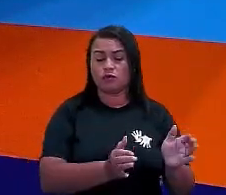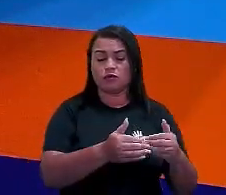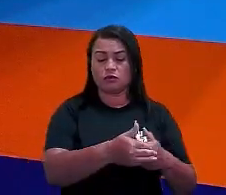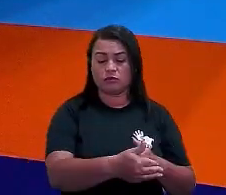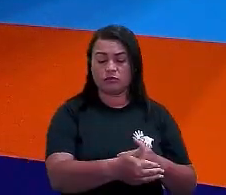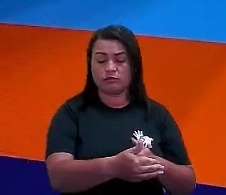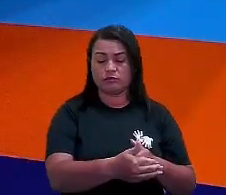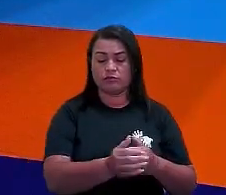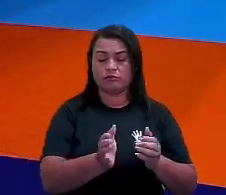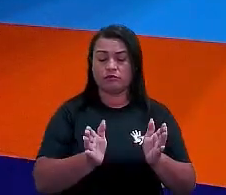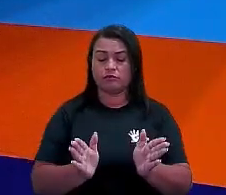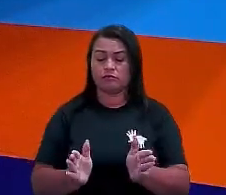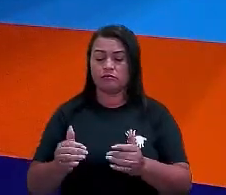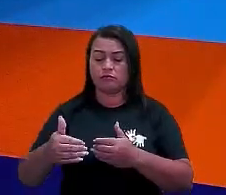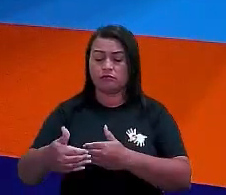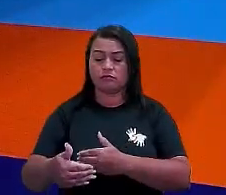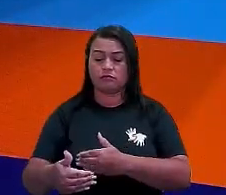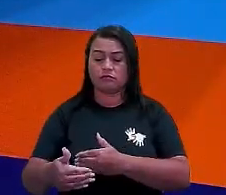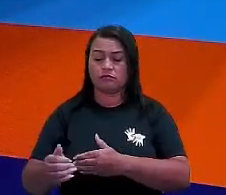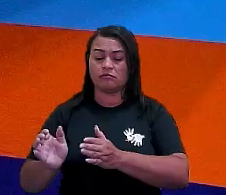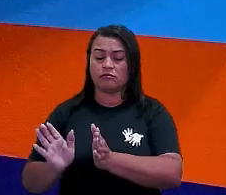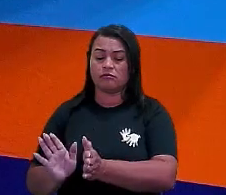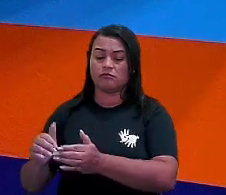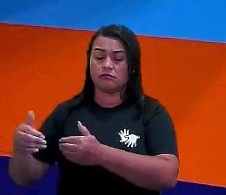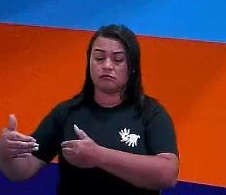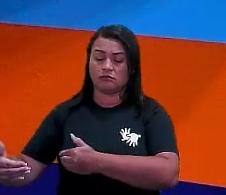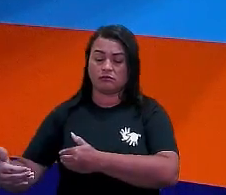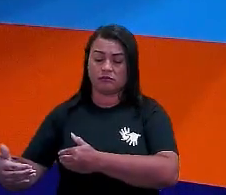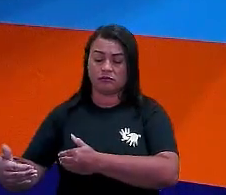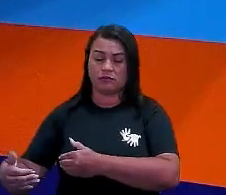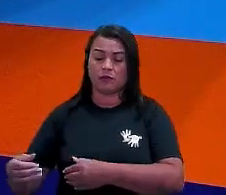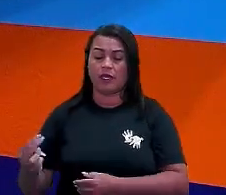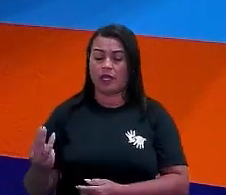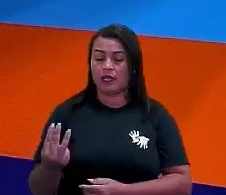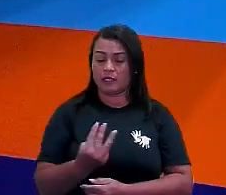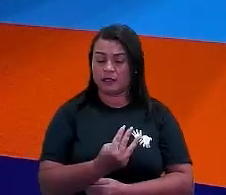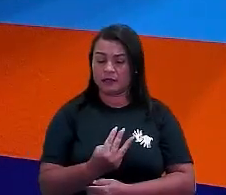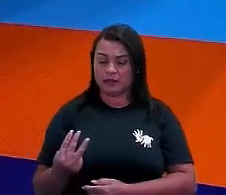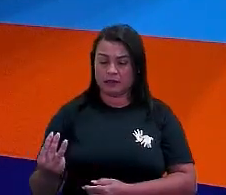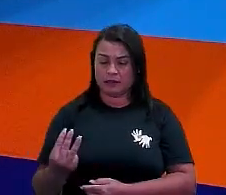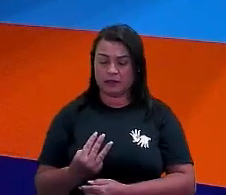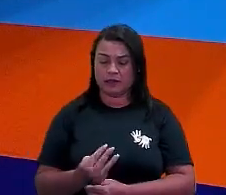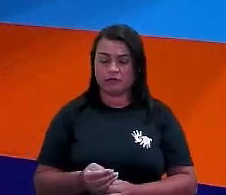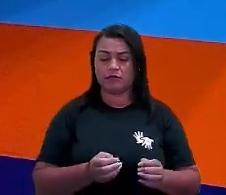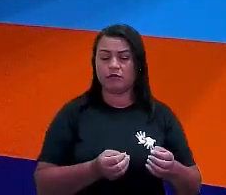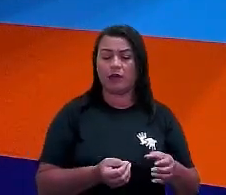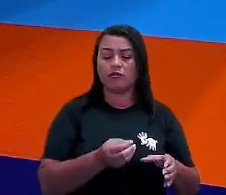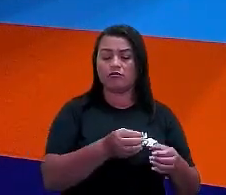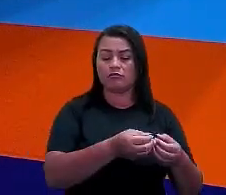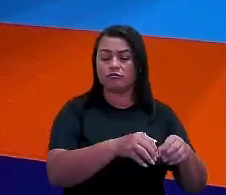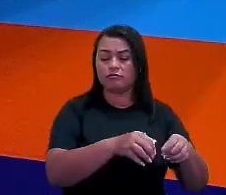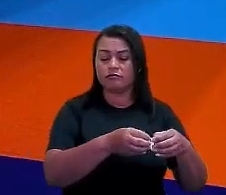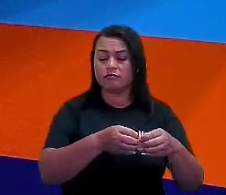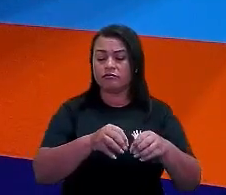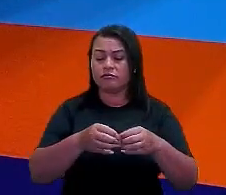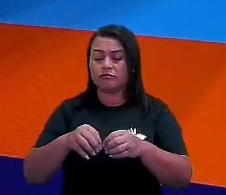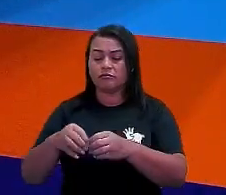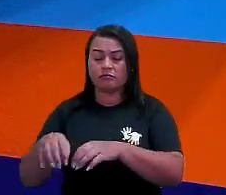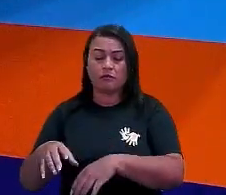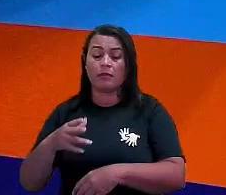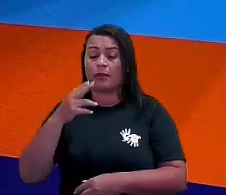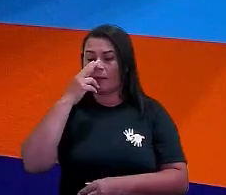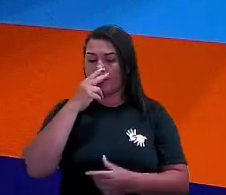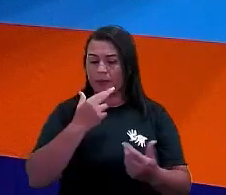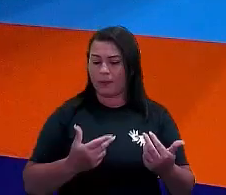certa quantidade numa caixa, outra quantidade em uma caixa e a outra quantidade em outra caixa. Mas aí tem que ser a